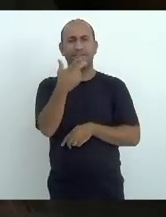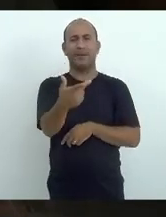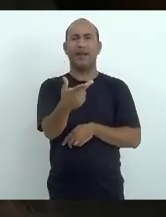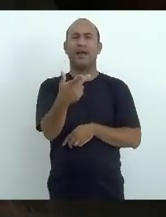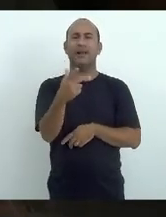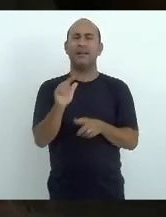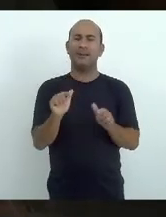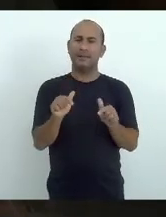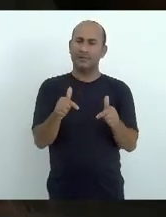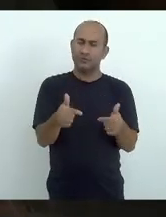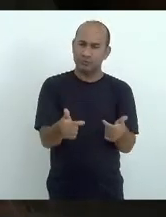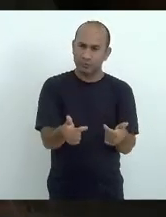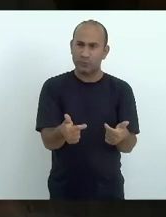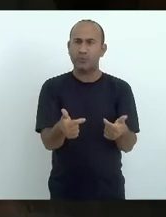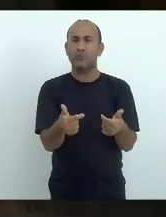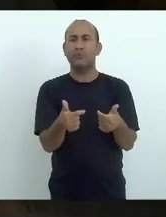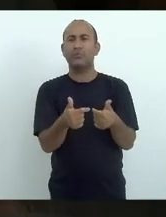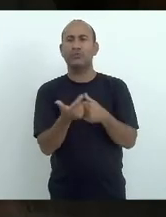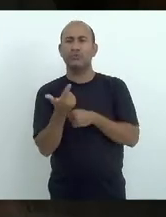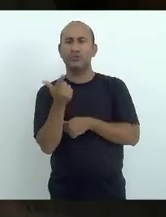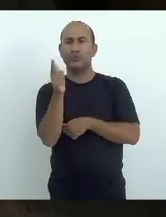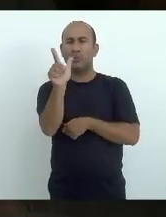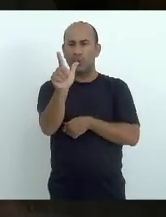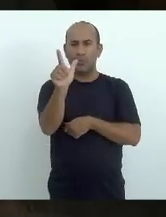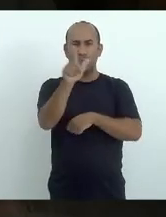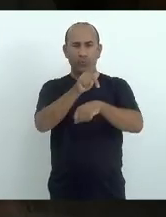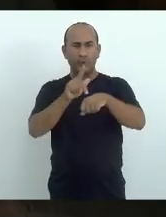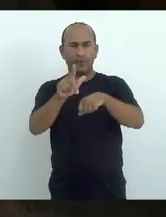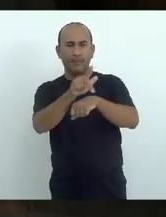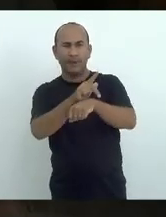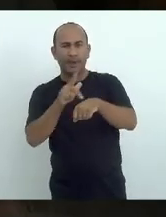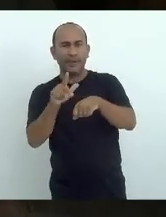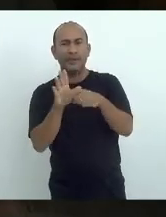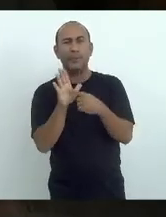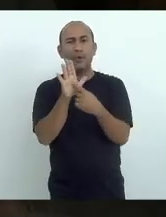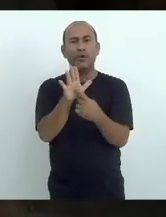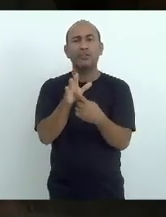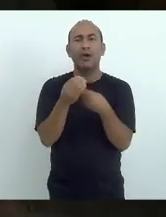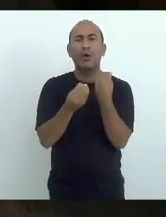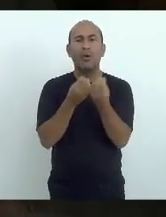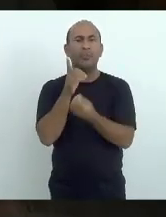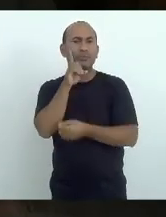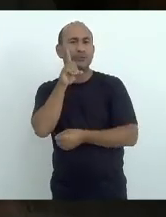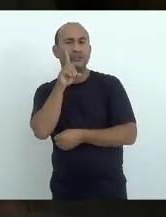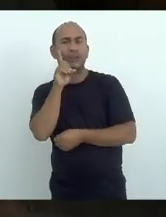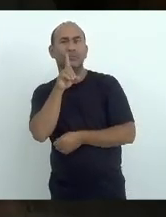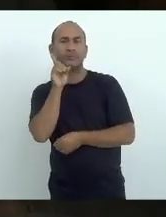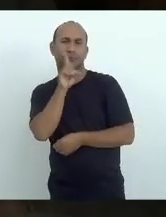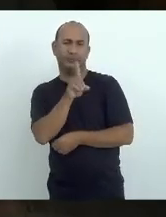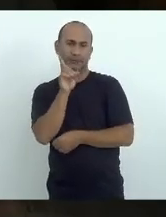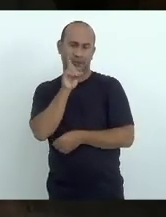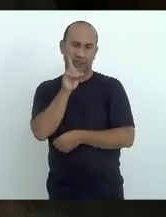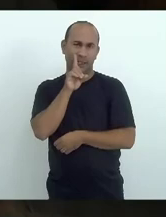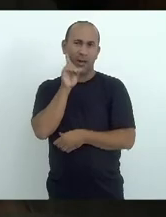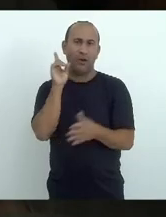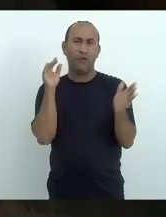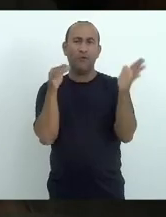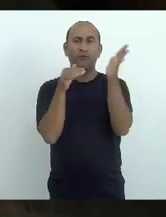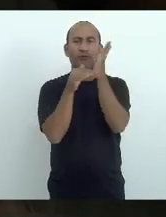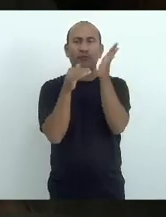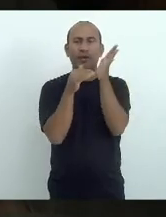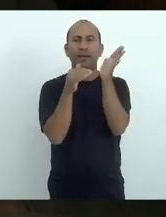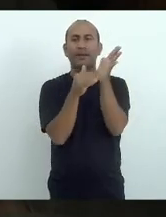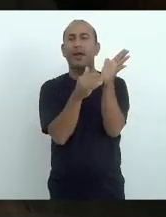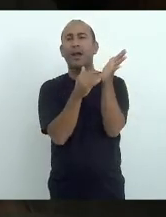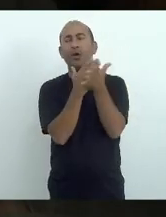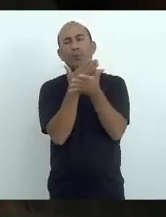situação do Afeganistão e mostra como que os Estados Unidos, como que os Estados Unidos no final dos anos 70 e início dos